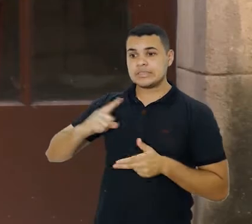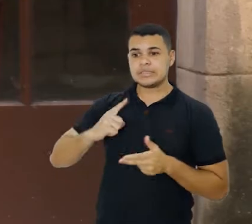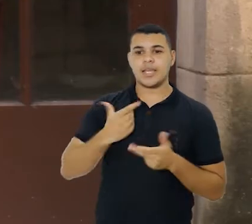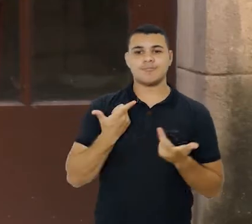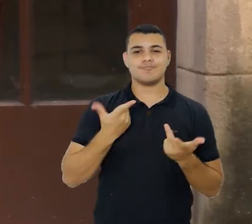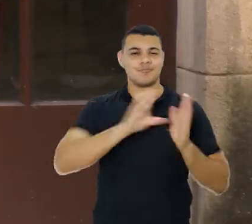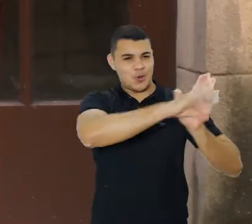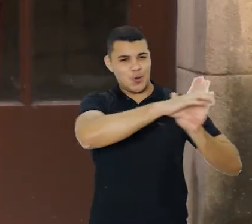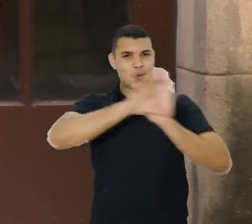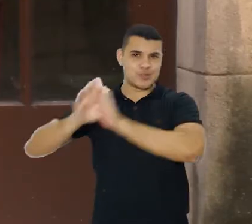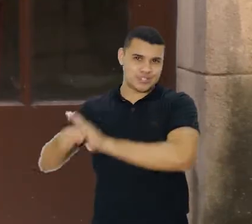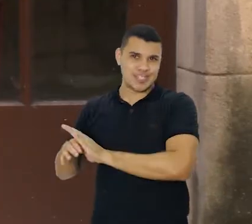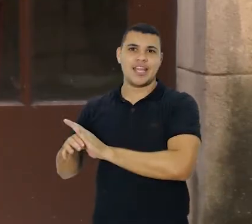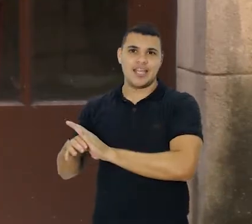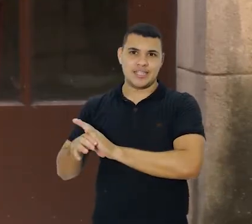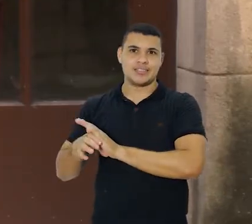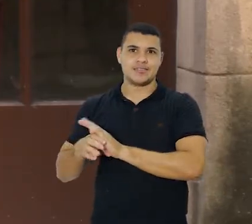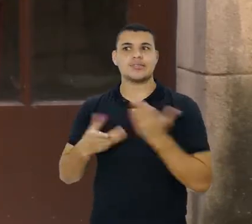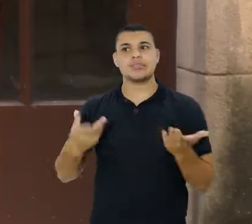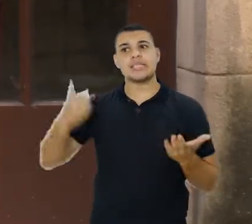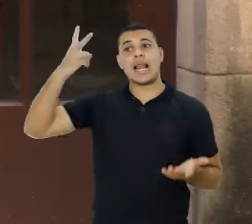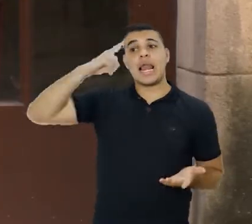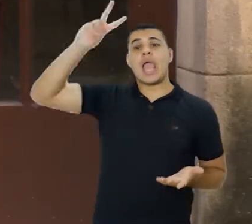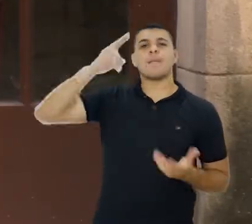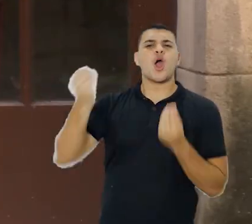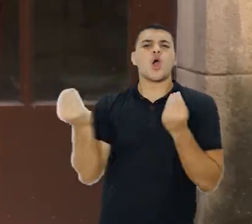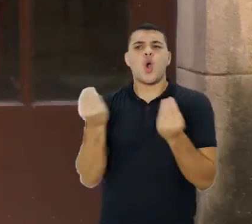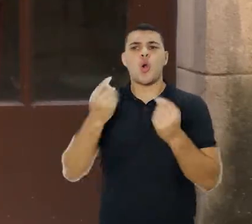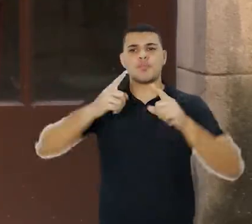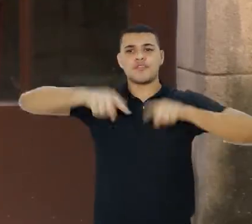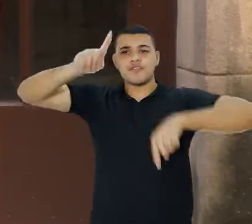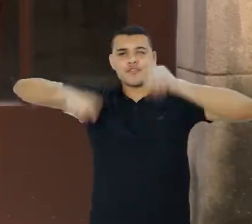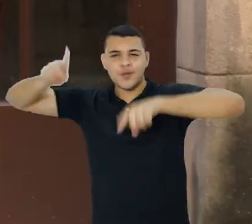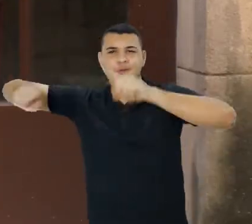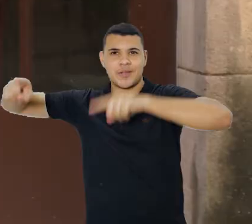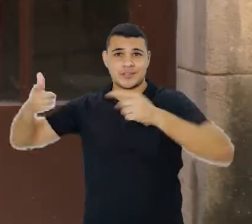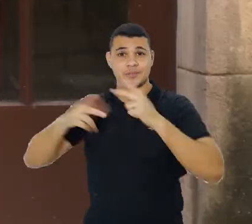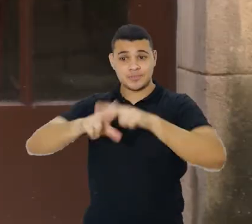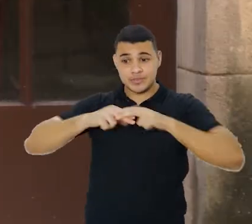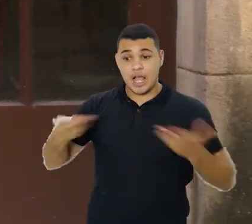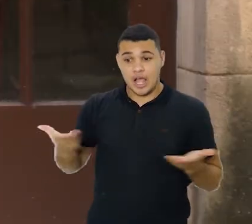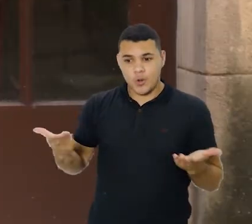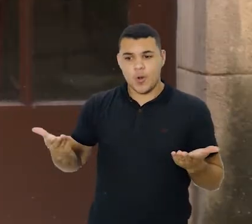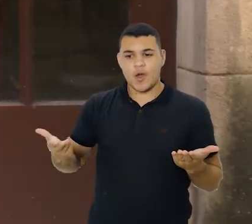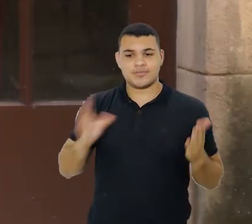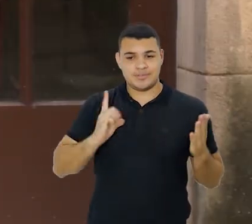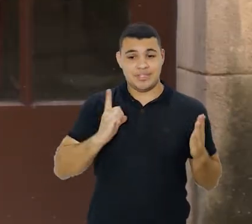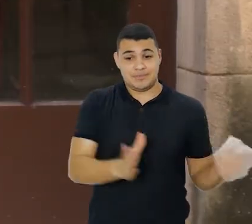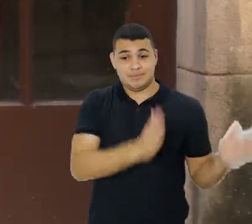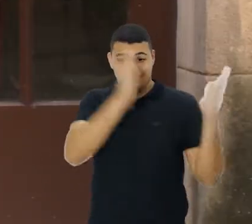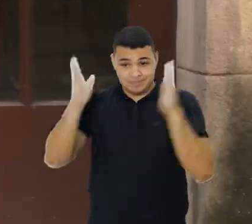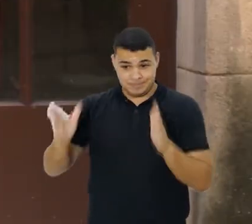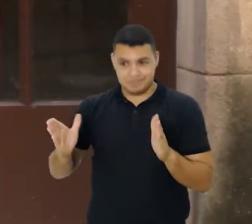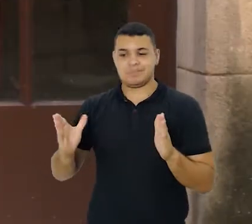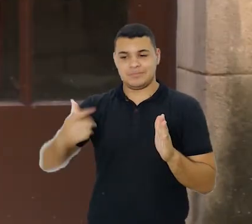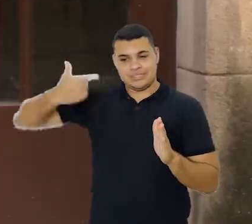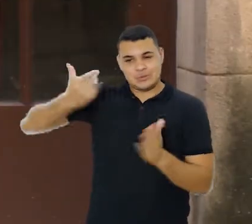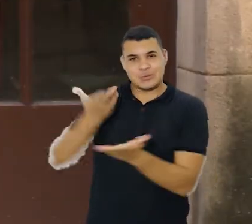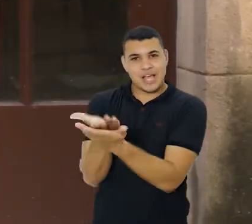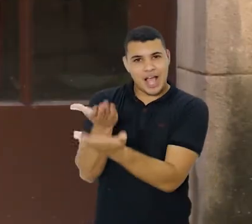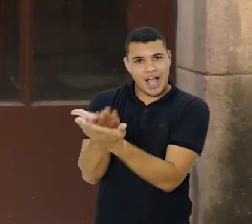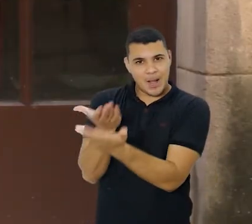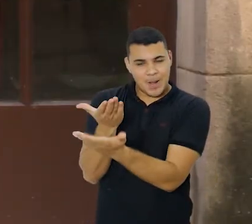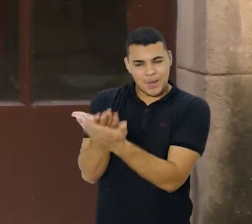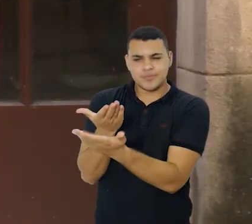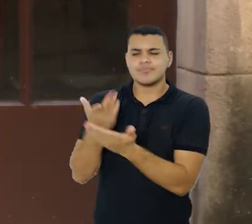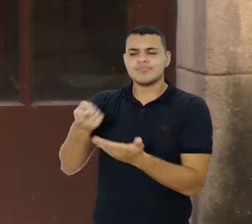então pelos conceitos, né, que nos remetem às medidas de frequência. Vamos então iniciar a segunda parte da aula, né,